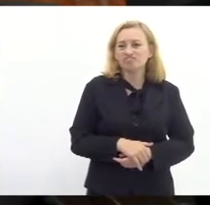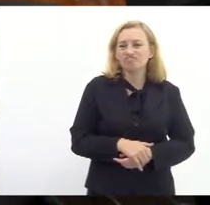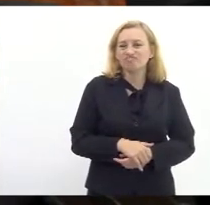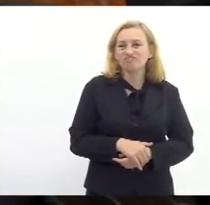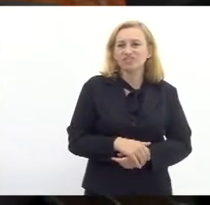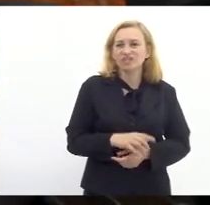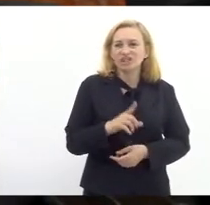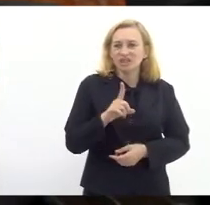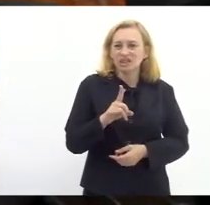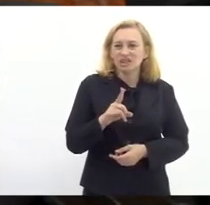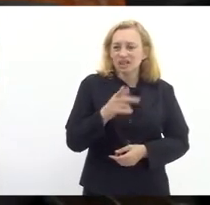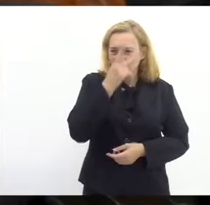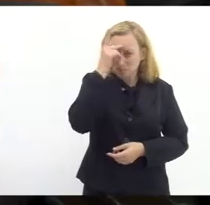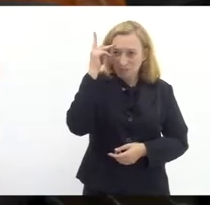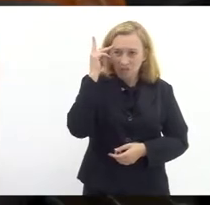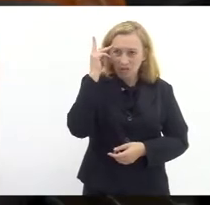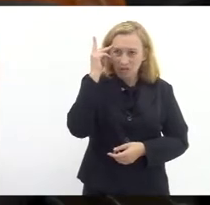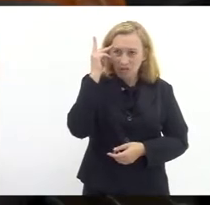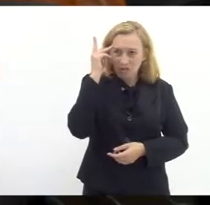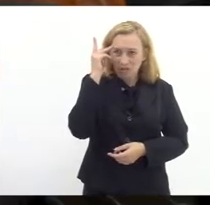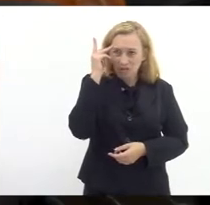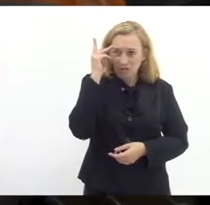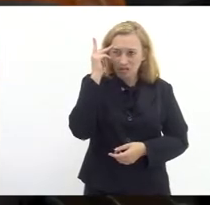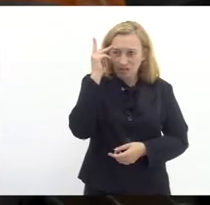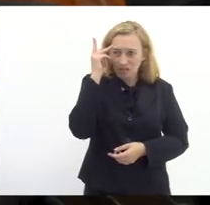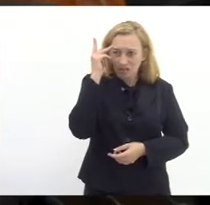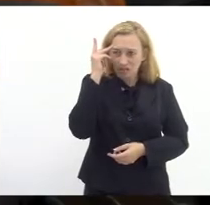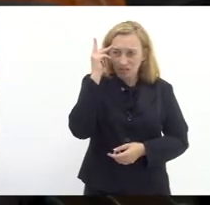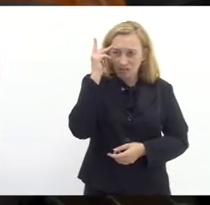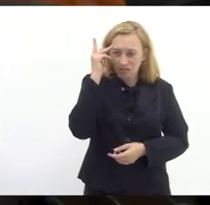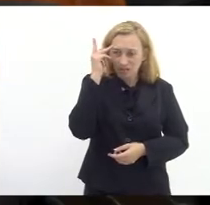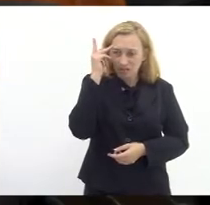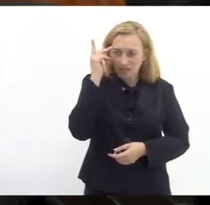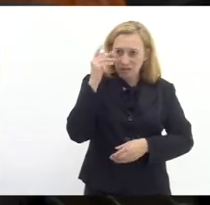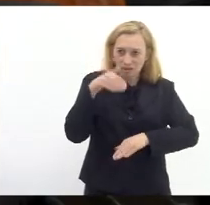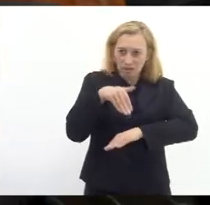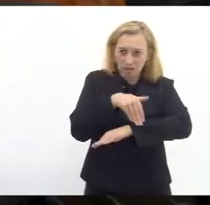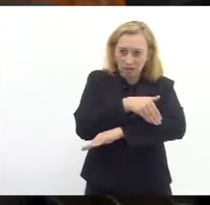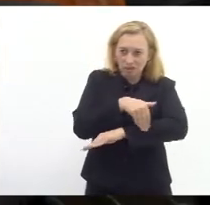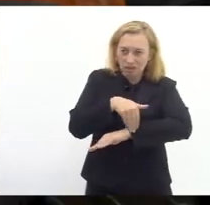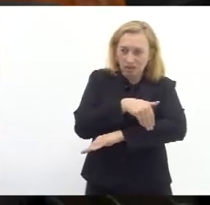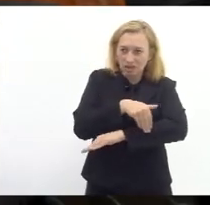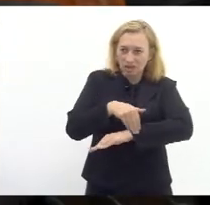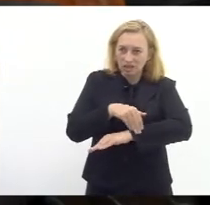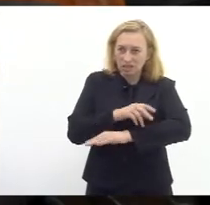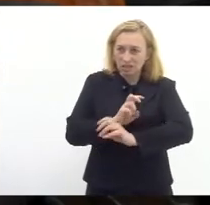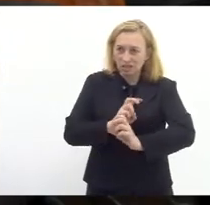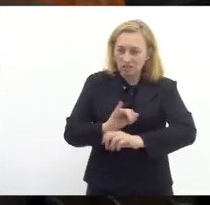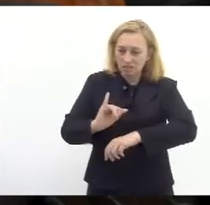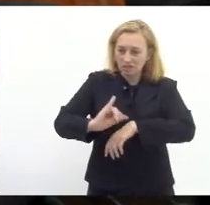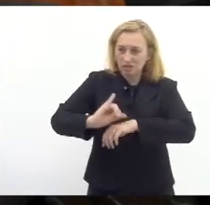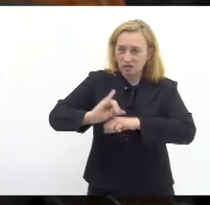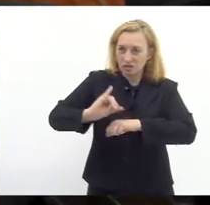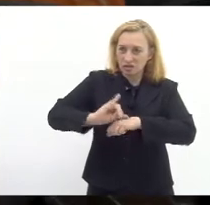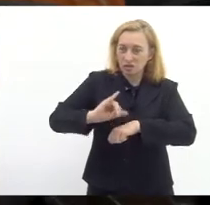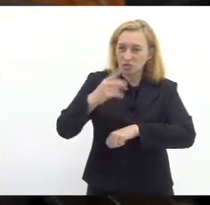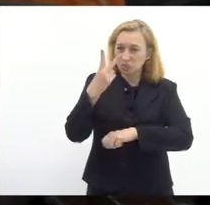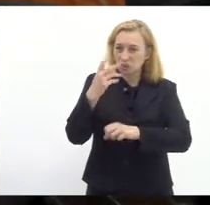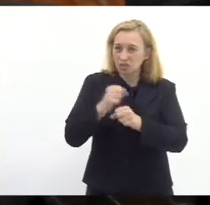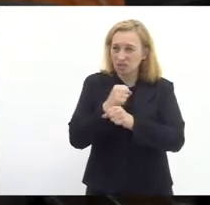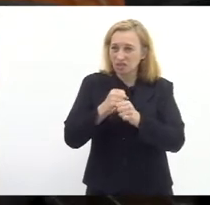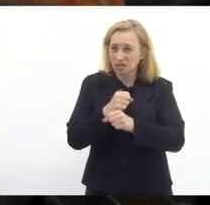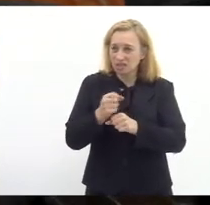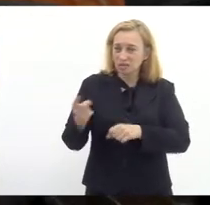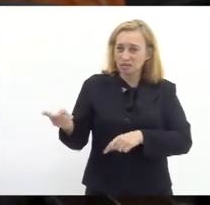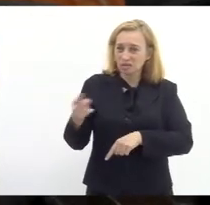social das pessoas na beira da via férrea, a situação está... De dois anos para cá, que eu fiquei